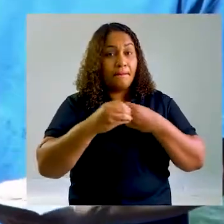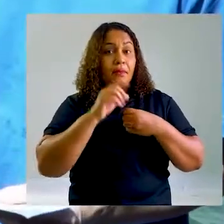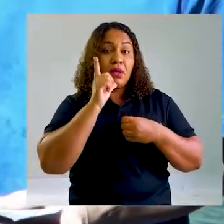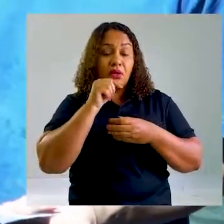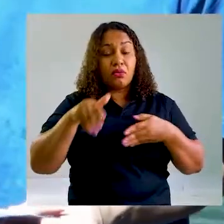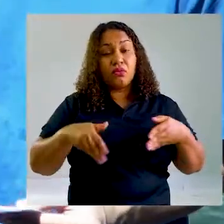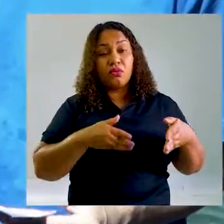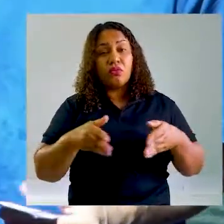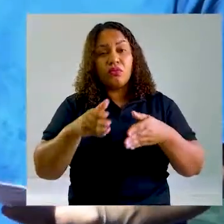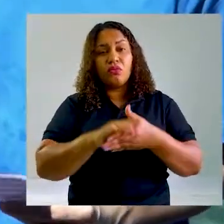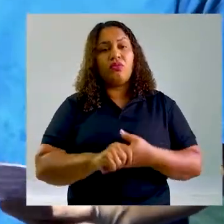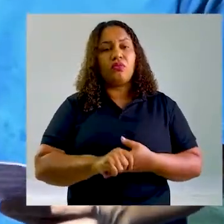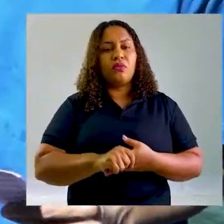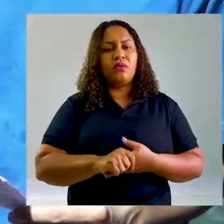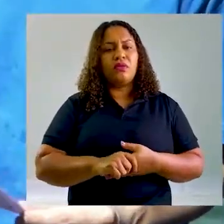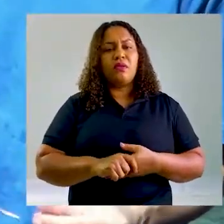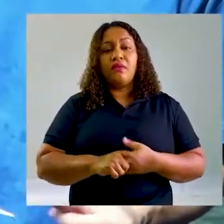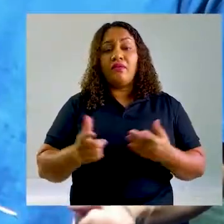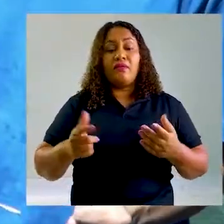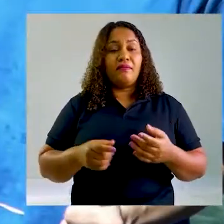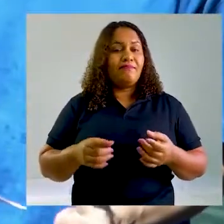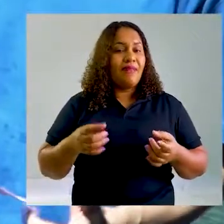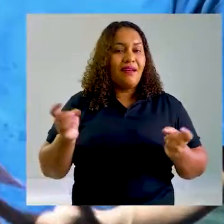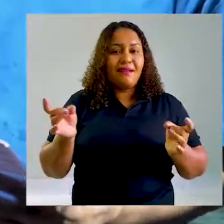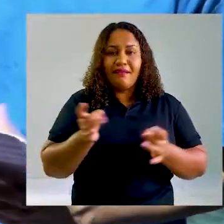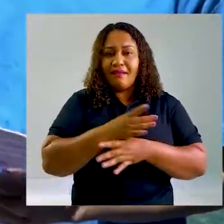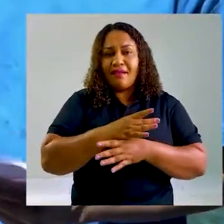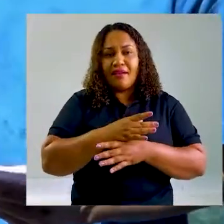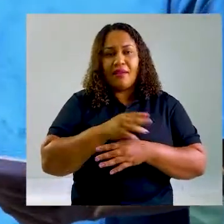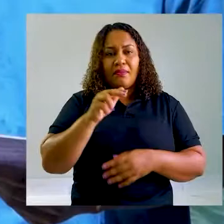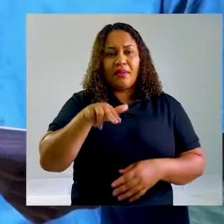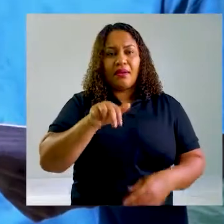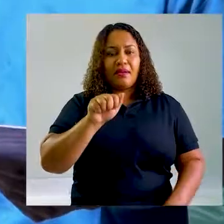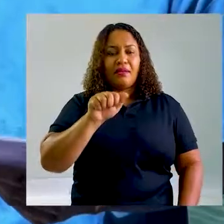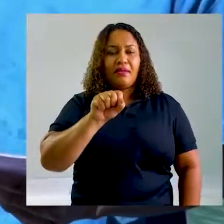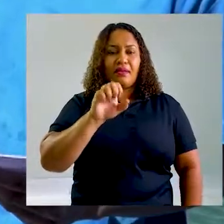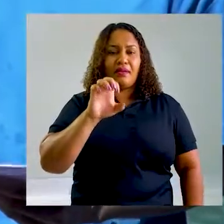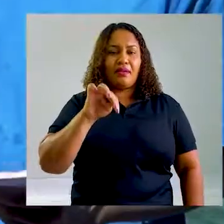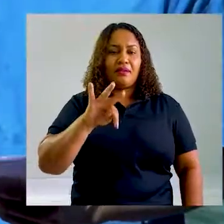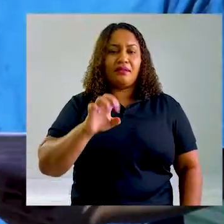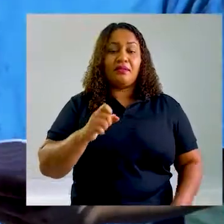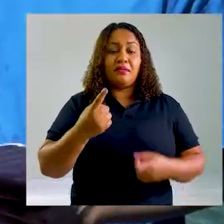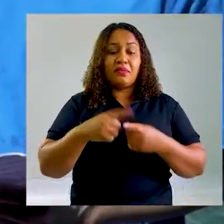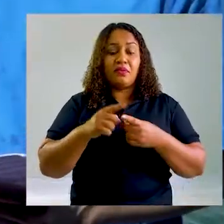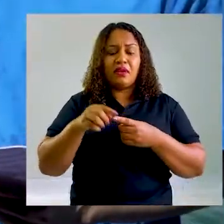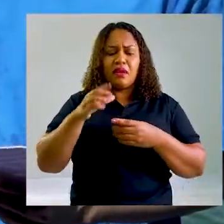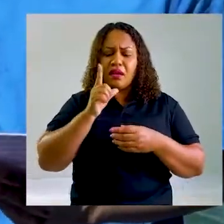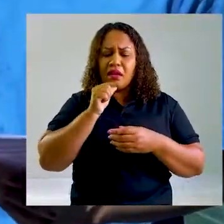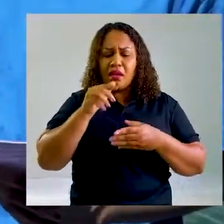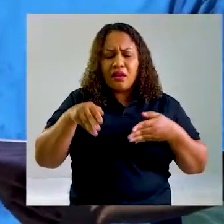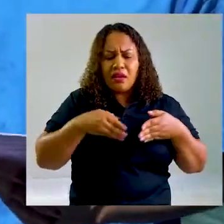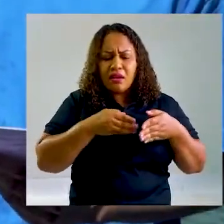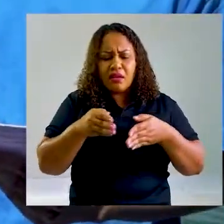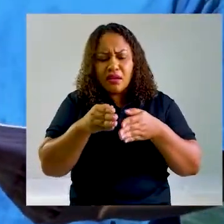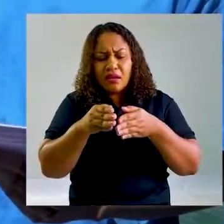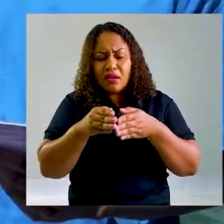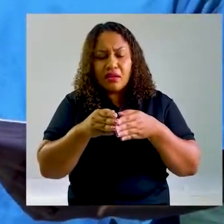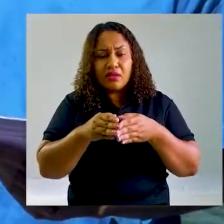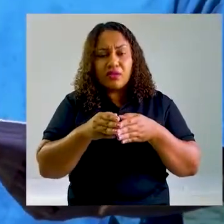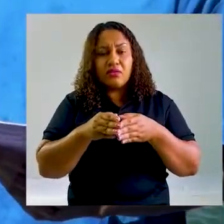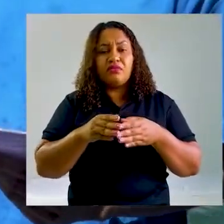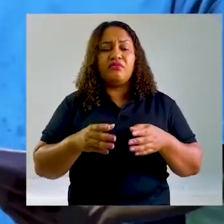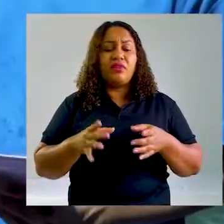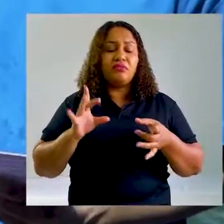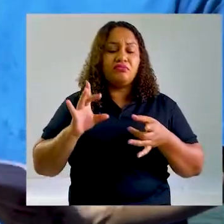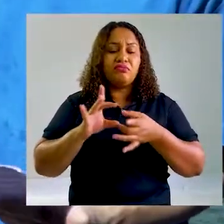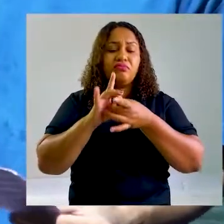rio, você elimina uma série de nascentes. Que esses riachos menores são formados por uma série de nascentes que vão se agregando.